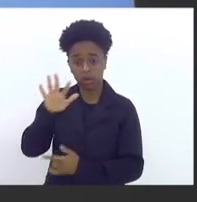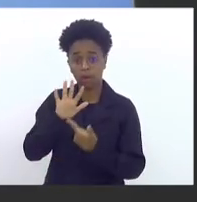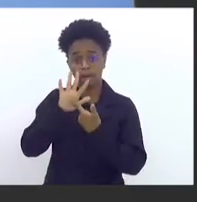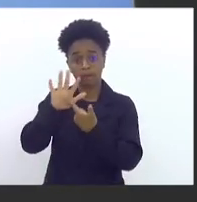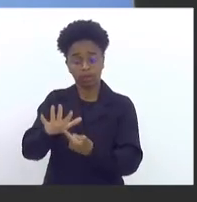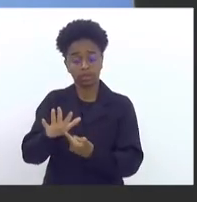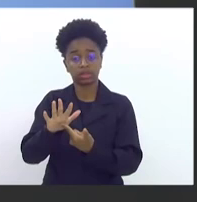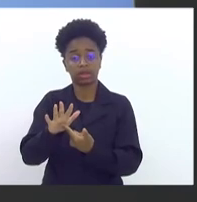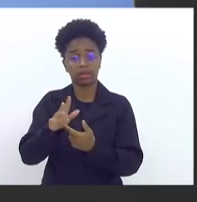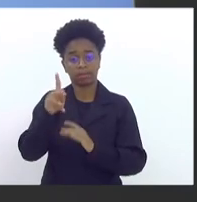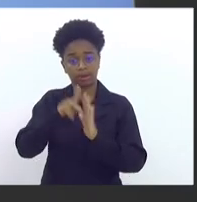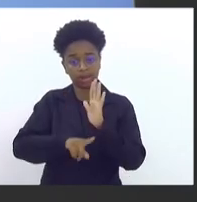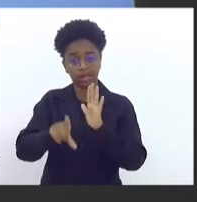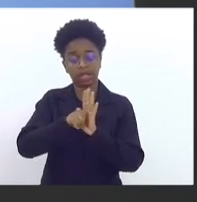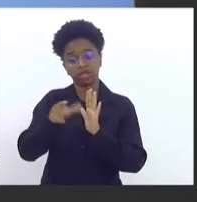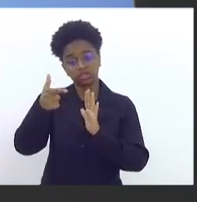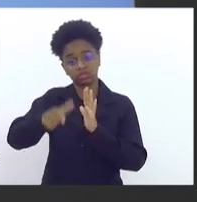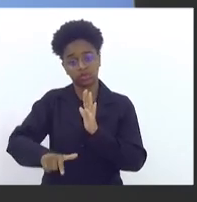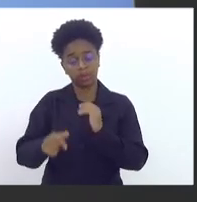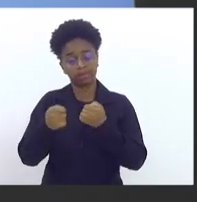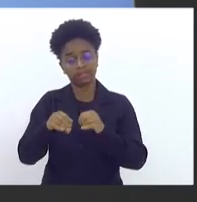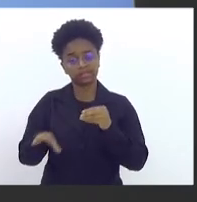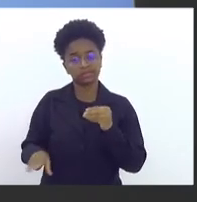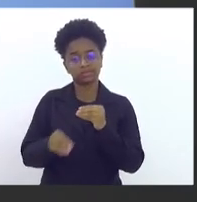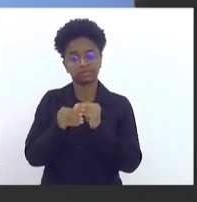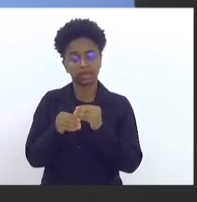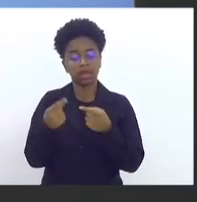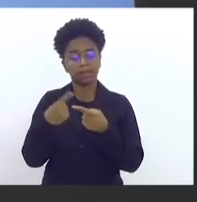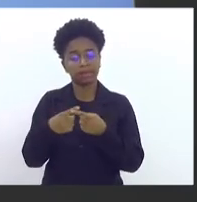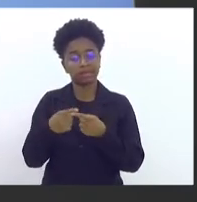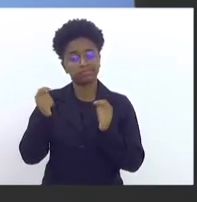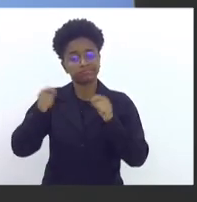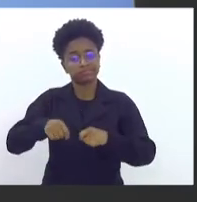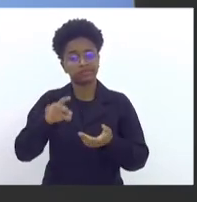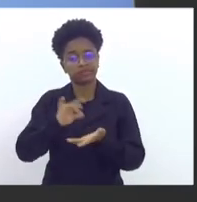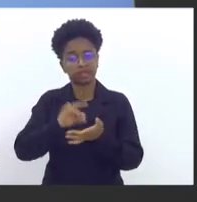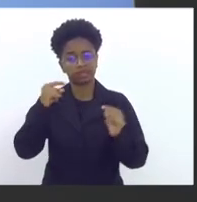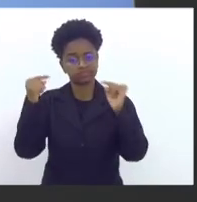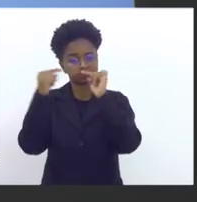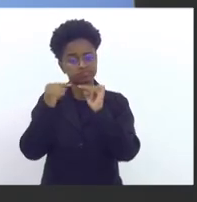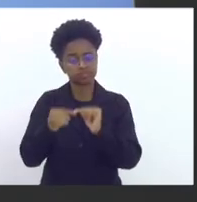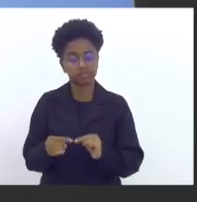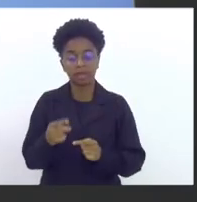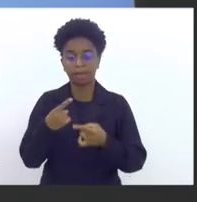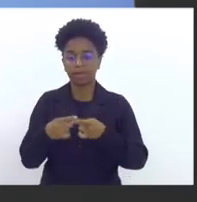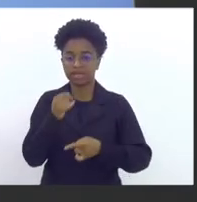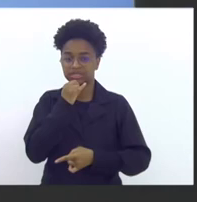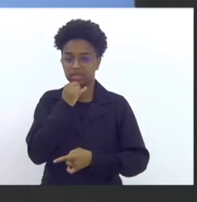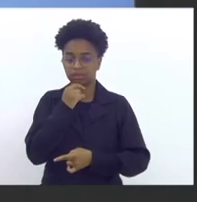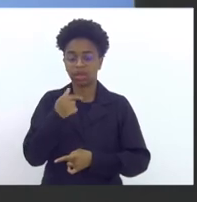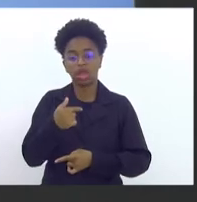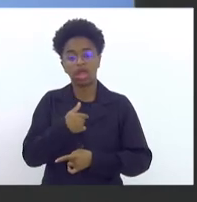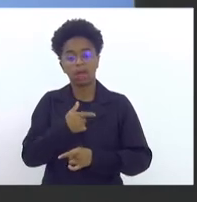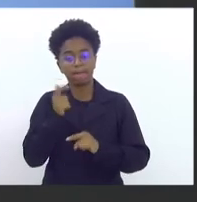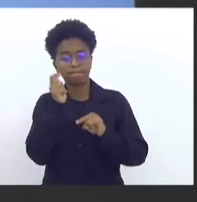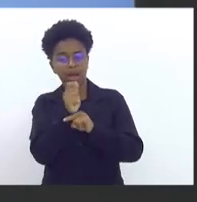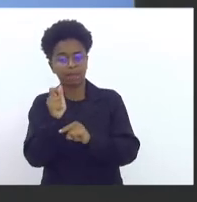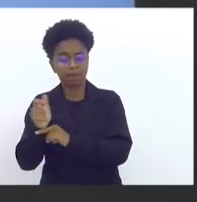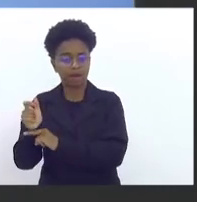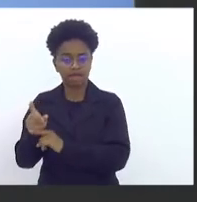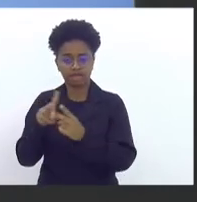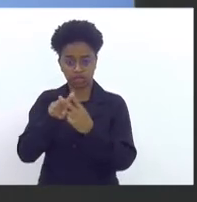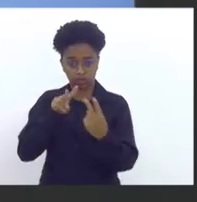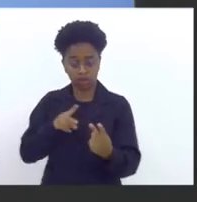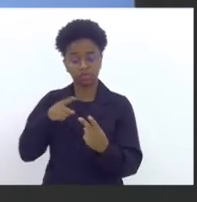de novo até para dar uma coerência ao sistema penal brasileiro né quer dizer se eu comento uma injúria virtual eu tenho uma causa de aumento de pena